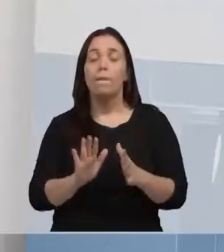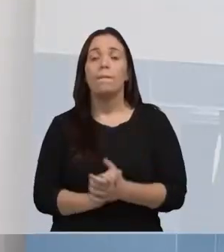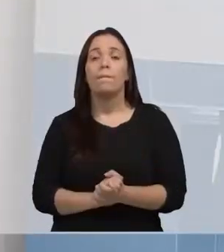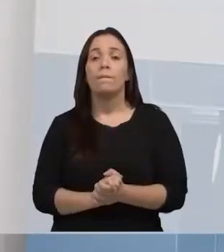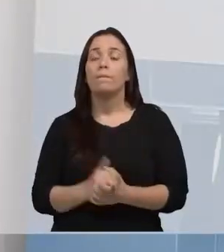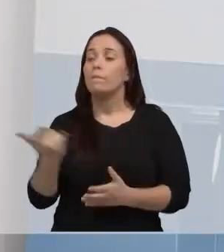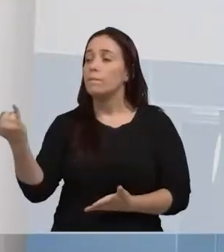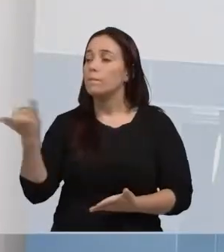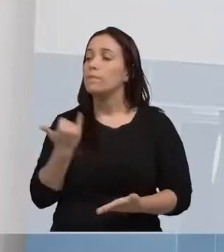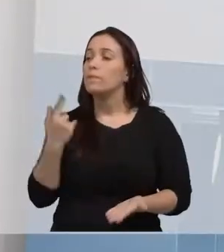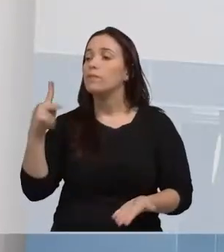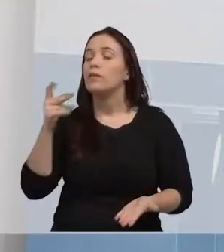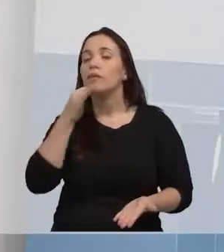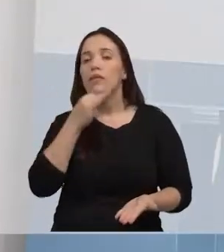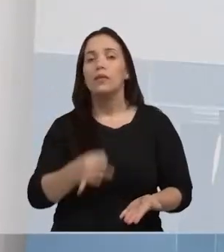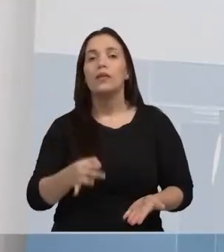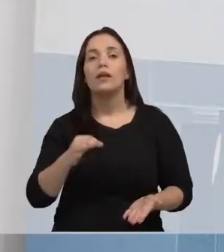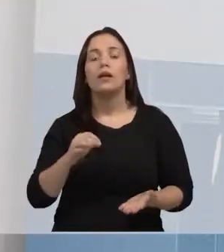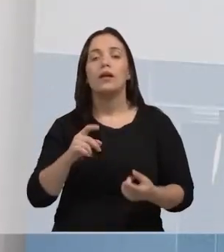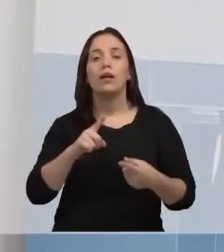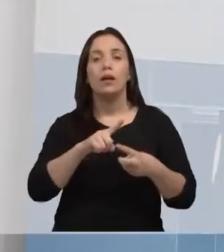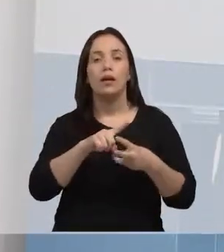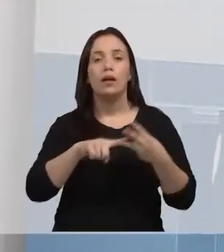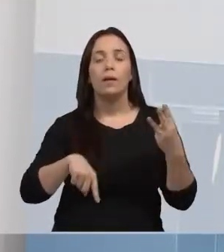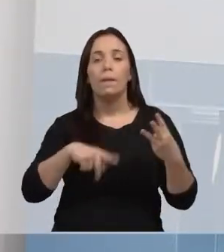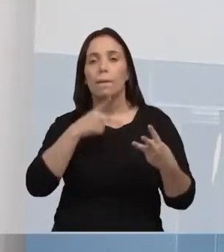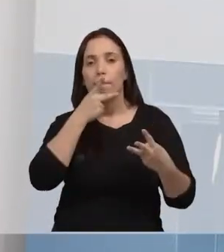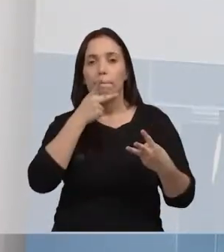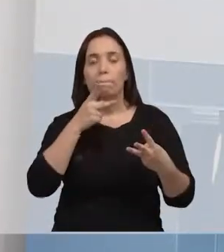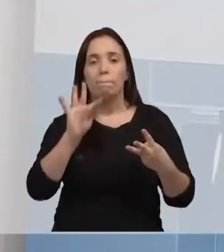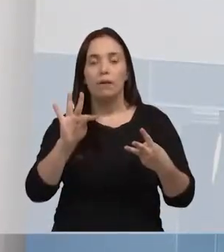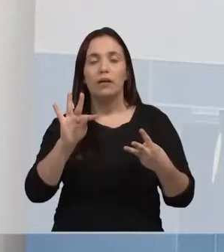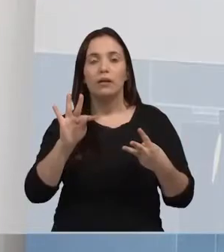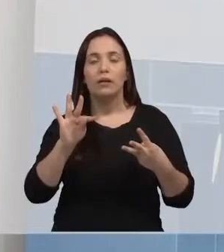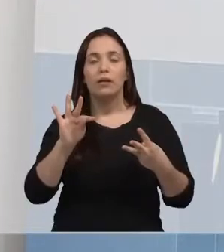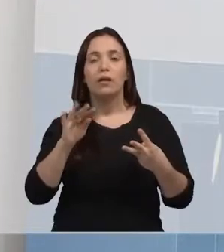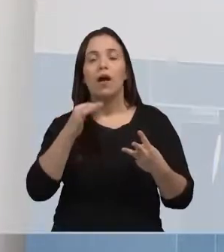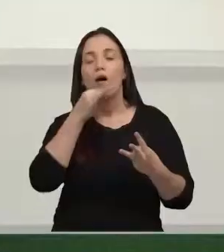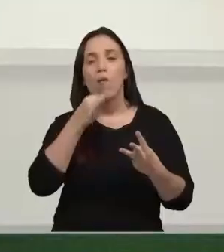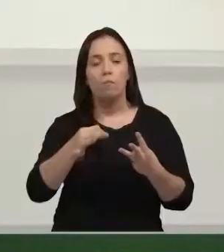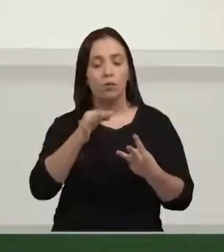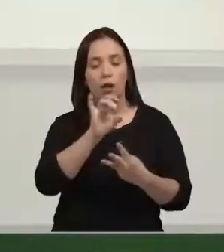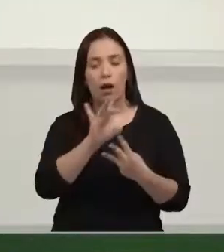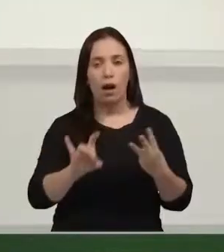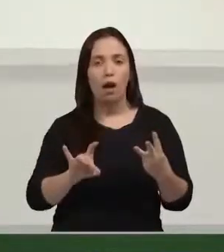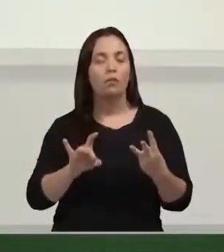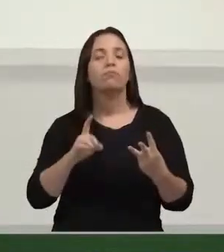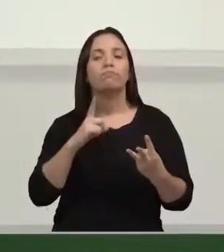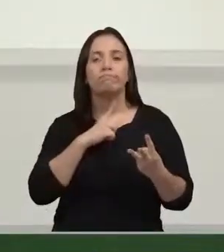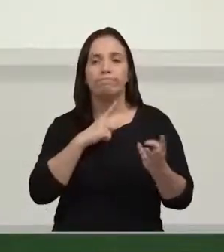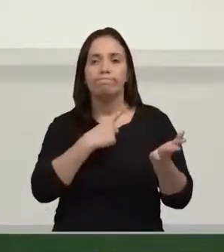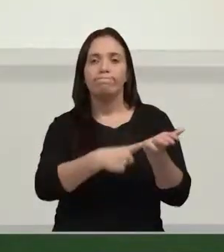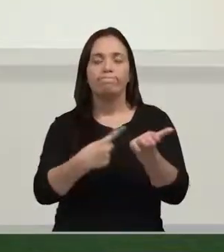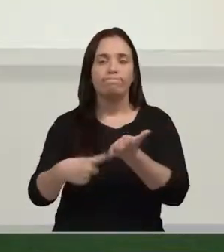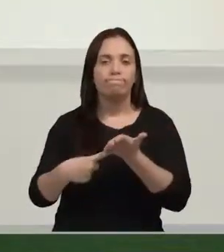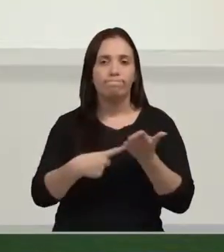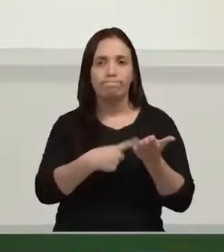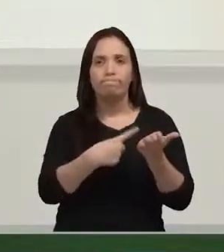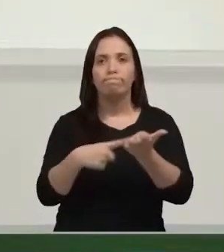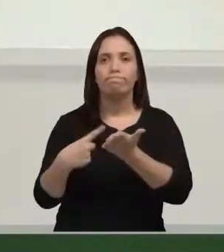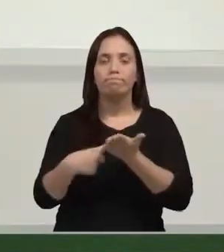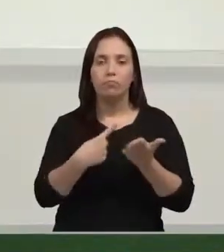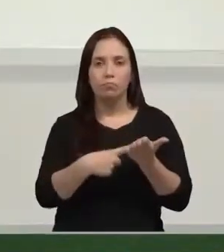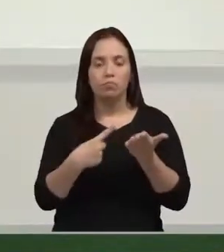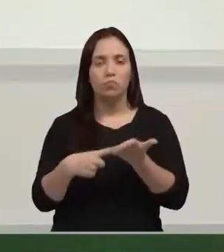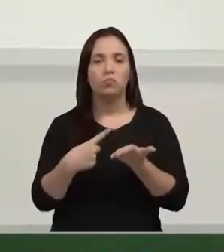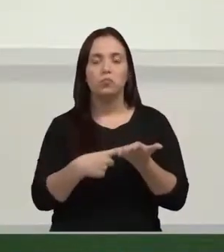Me diga outra coisa. Os outros três governadores do PT, qual é o pensamento deles? Comungam com essa mesma... No